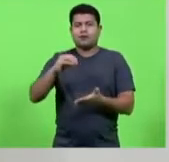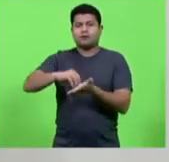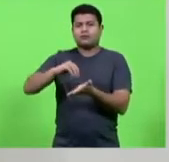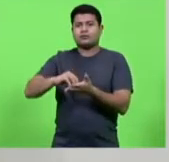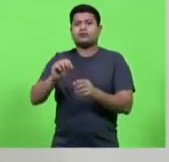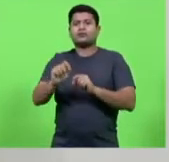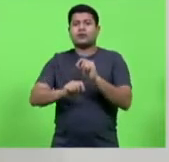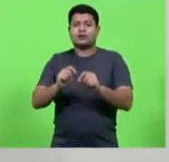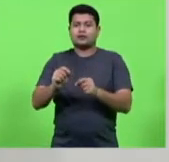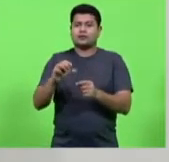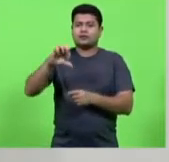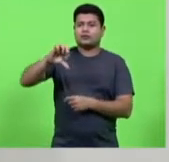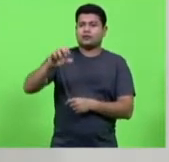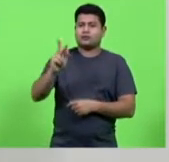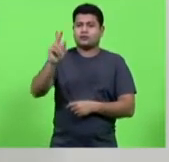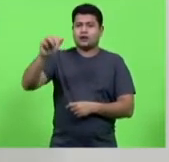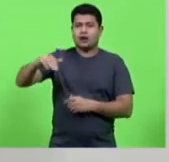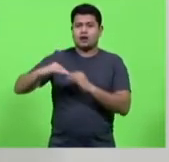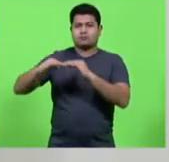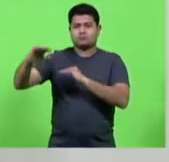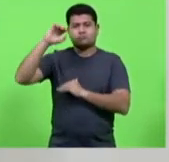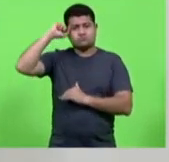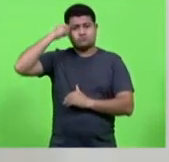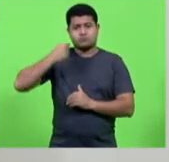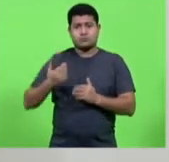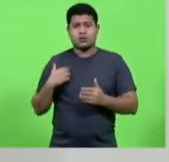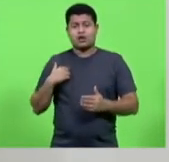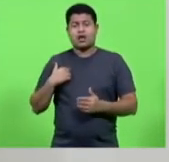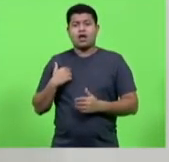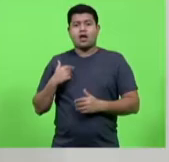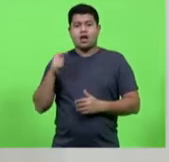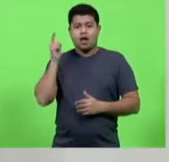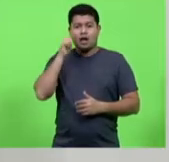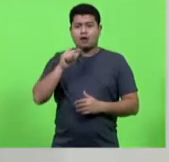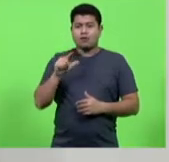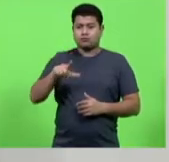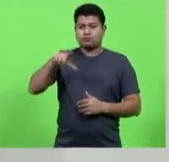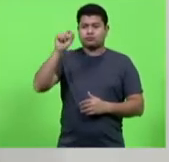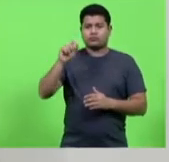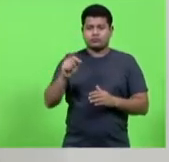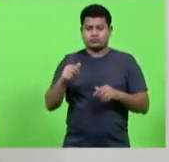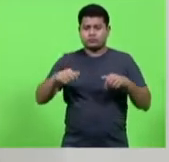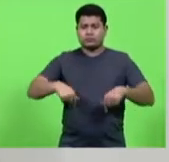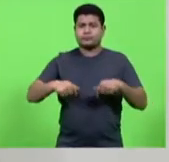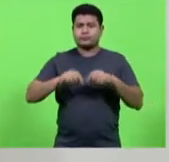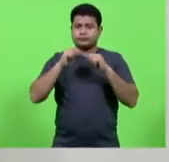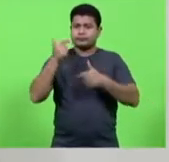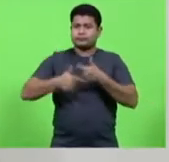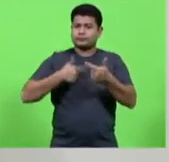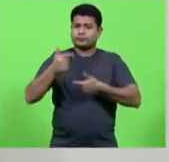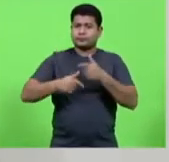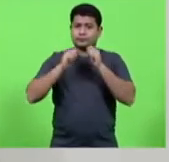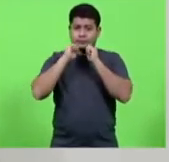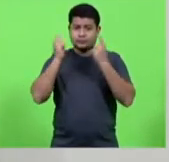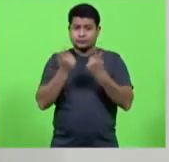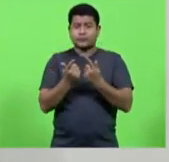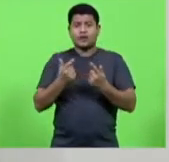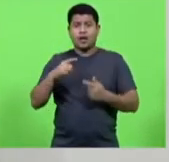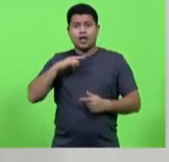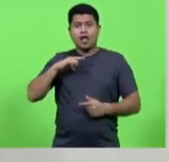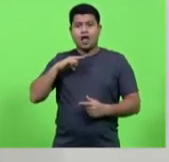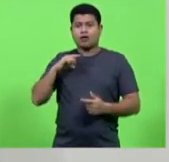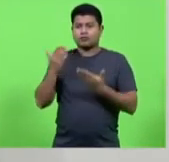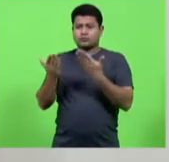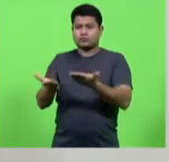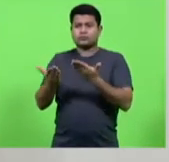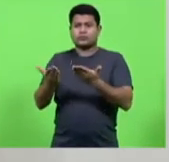extensão. Desde que assumi uma cadeira aqui nesta casa, tenho a Serra do Corvo Branco como uma